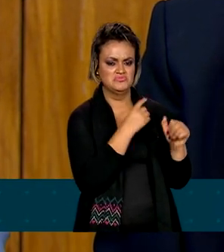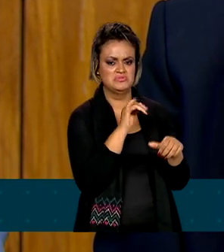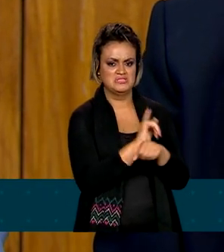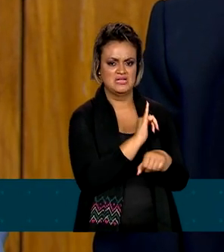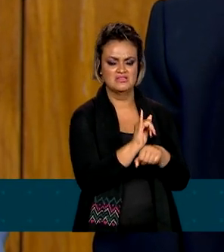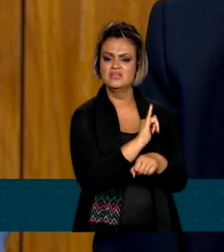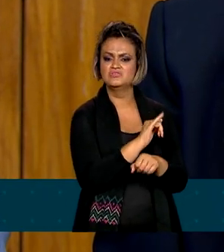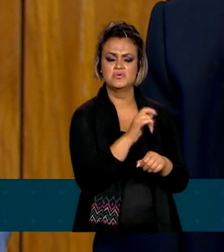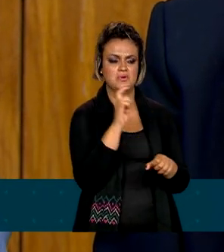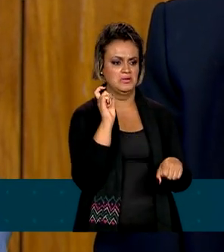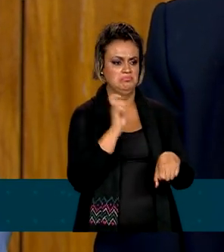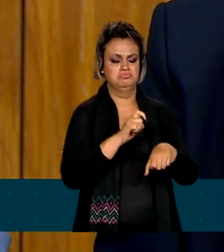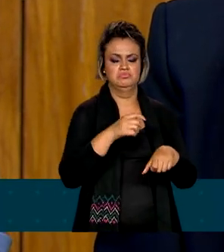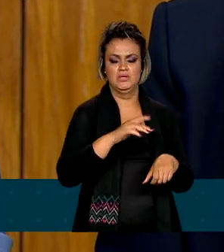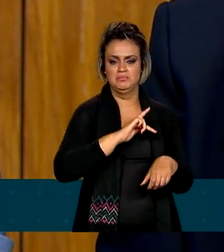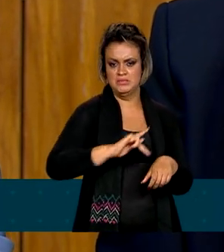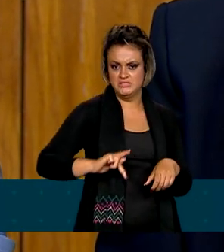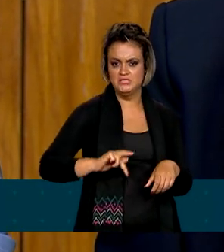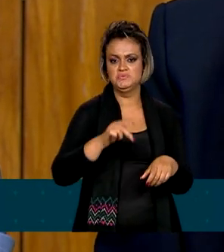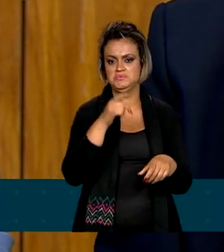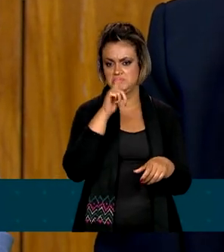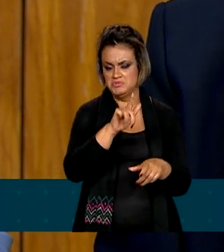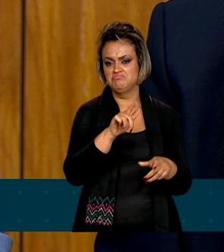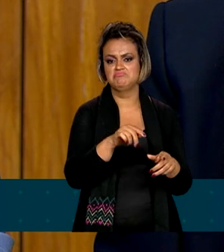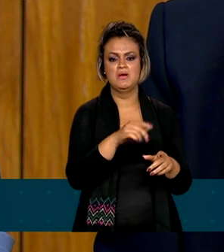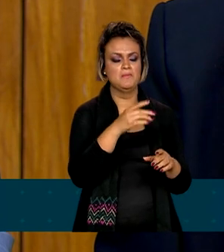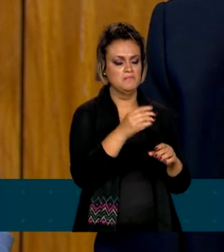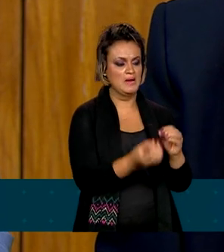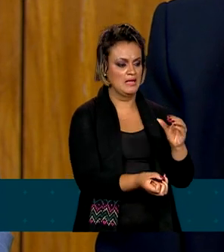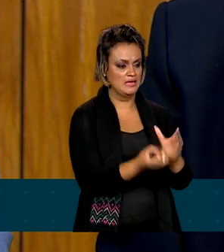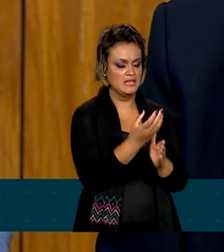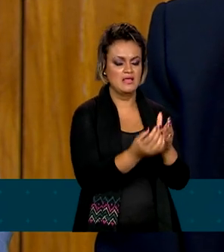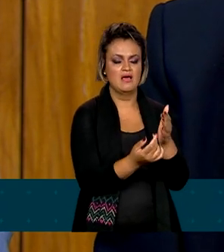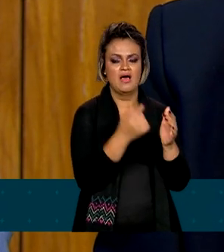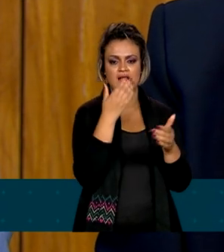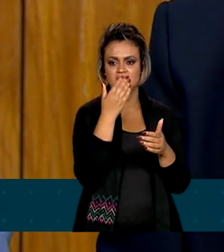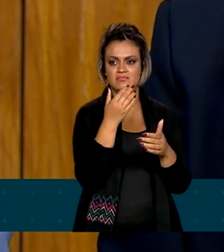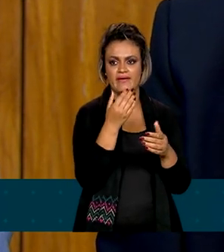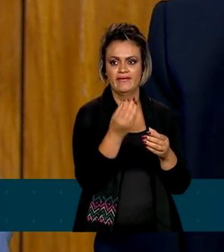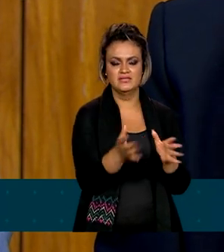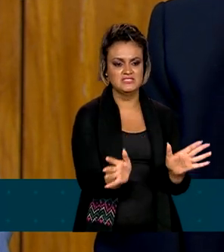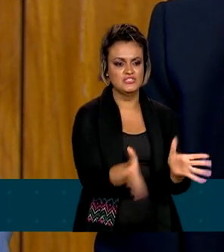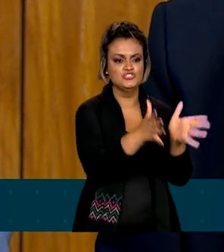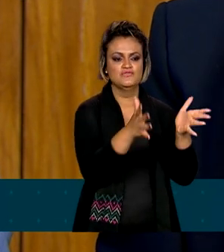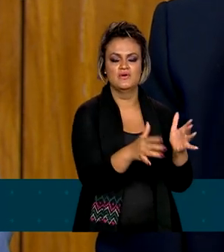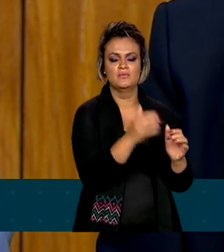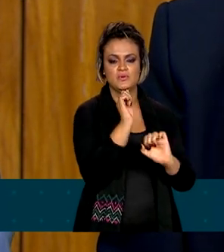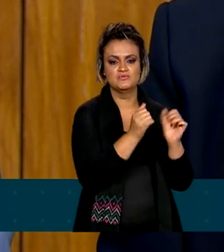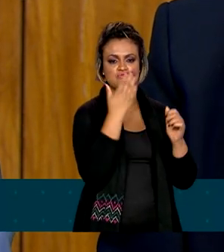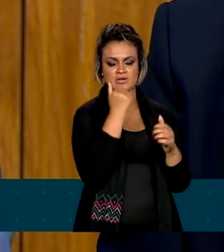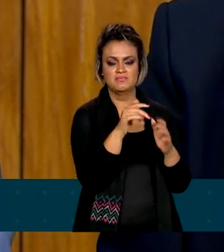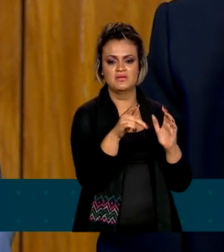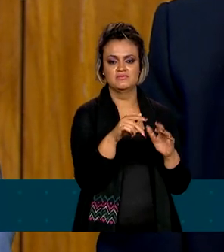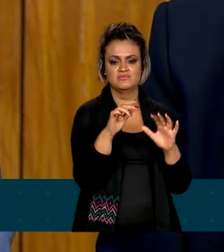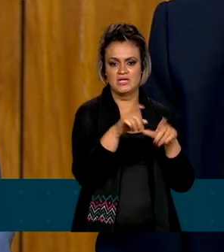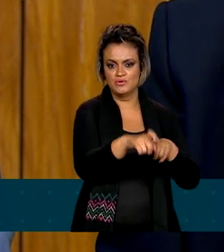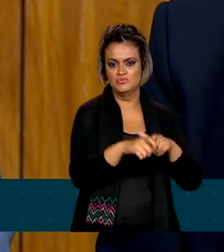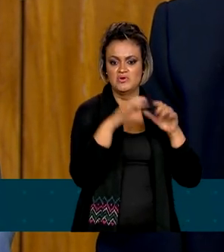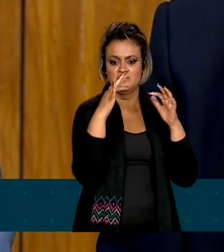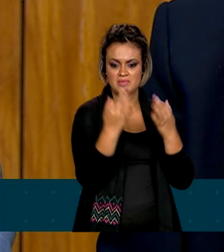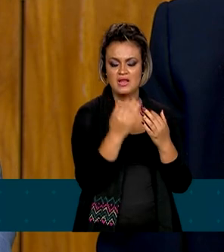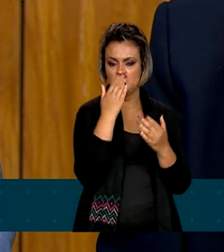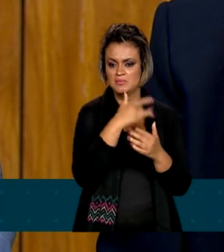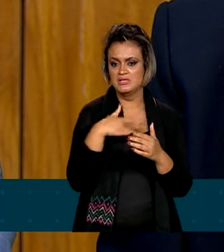desde o primeiro momento, fortalecendo a produção de alimentos da agricultura familiar e fornecendo alimentos adequados e